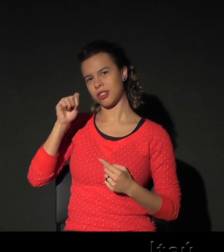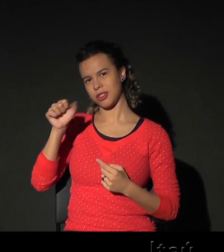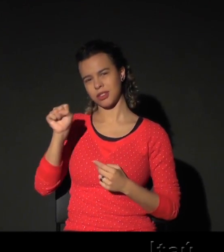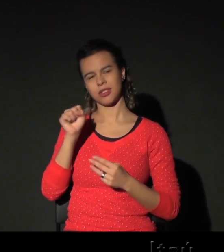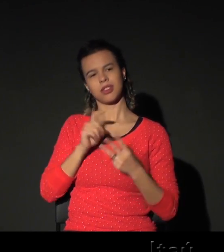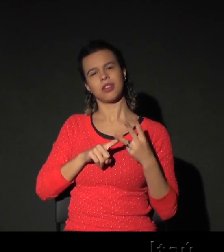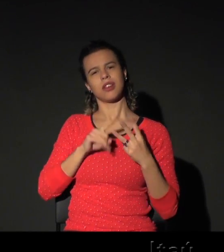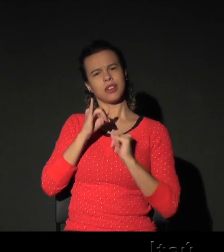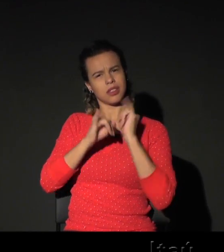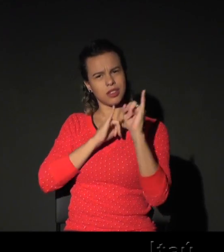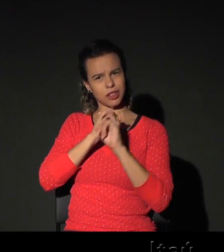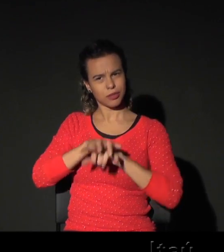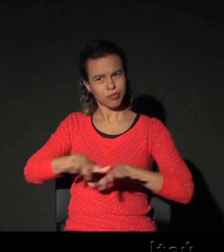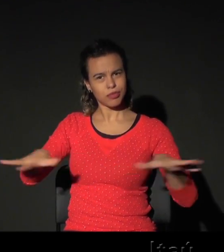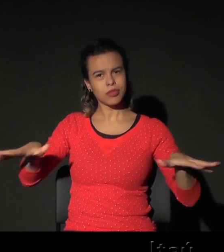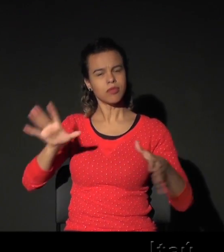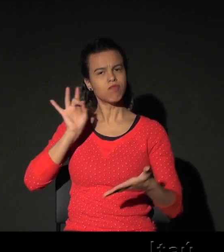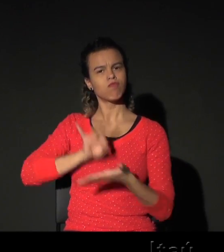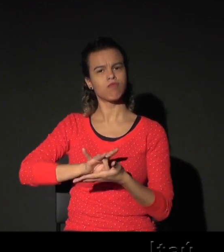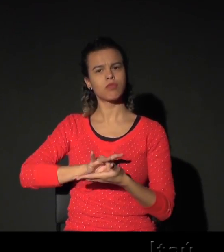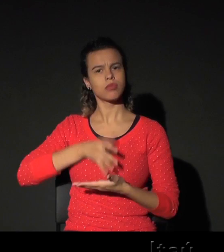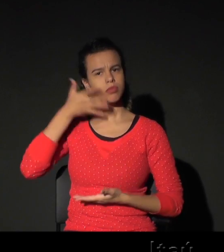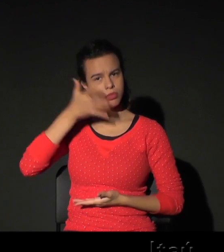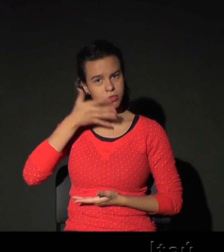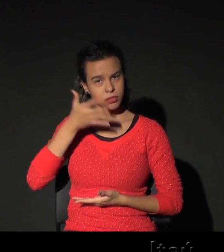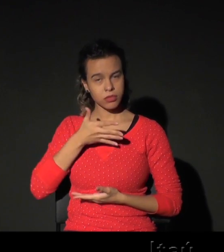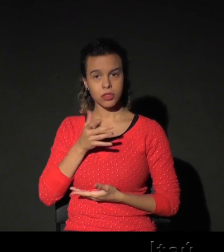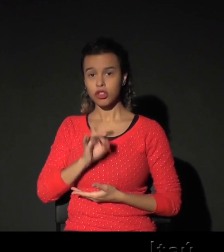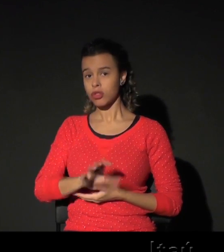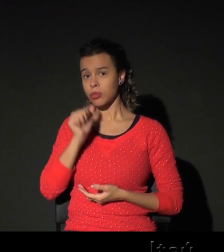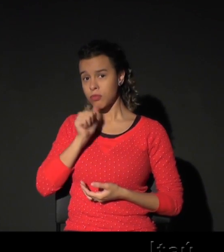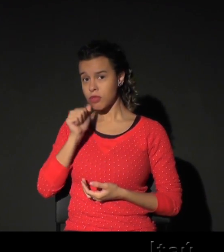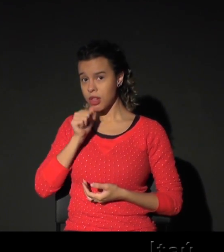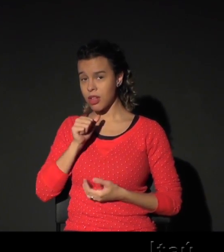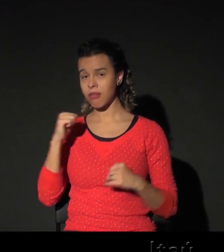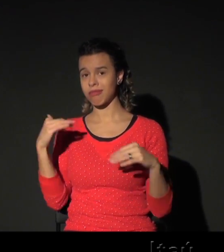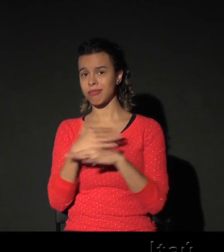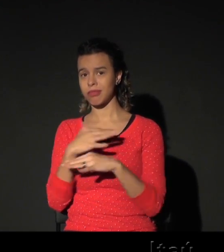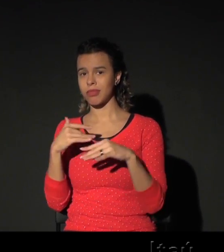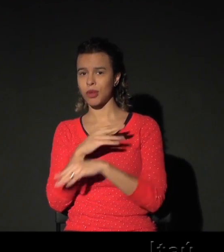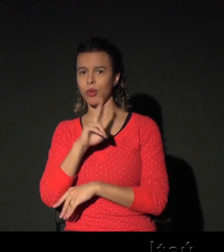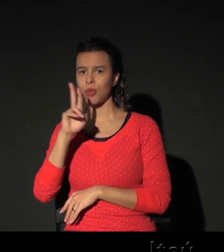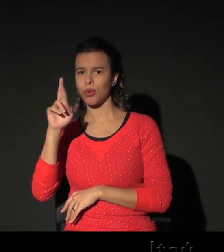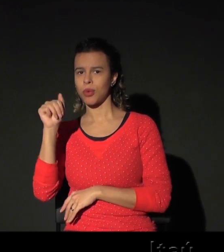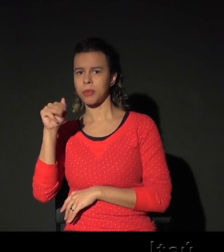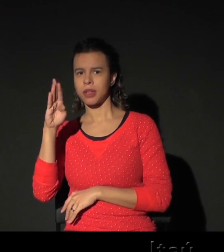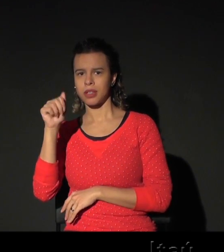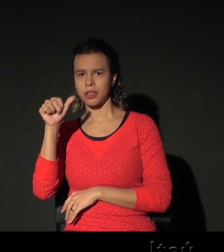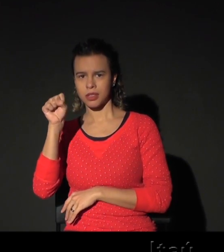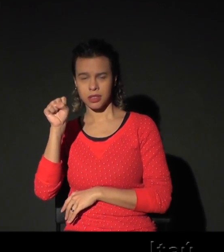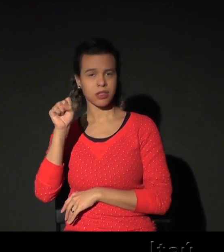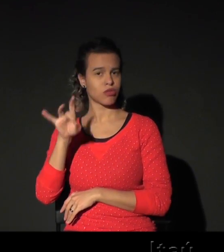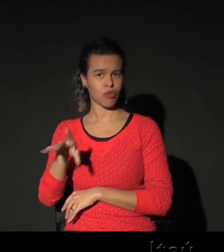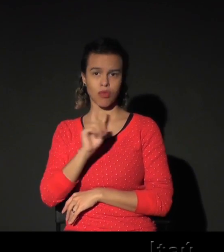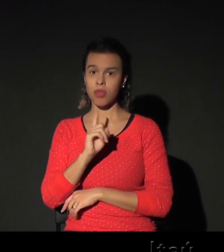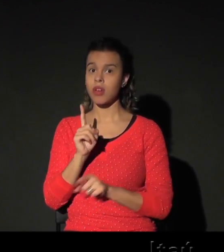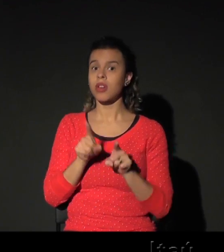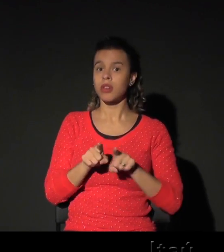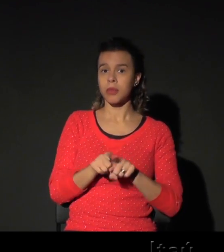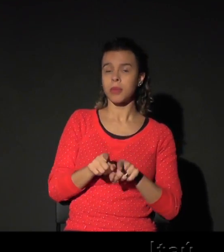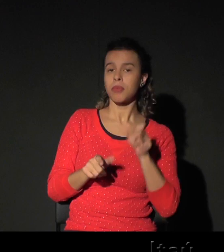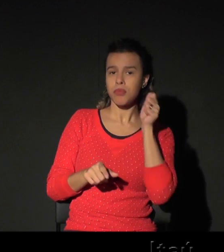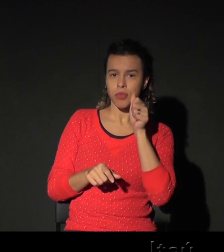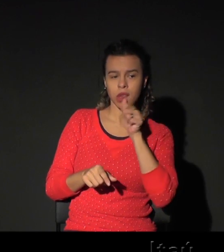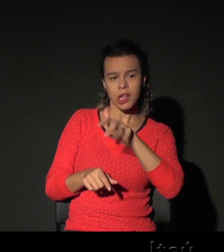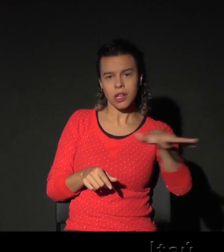das redes para afirmarem essas dicções não só as mulheres urbanas né mas também as mulheres que vêm desses